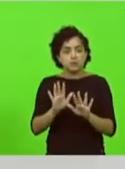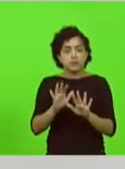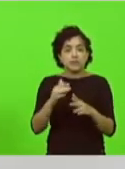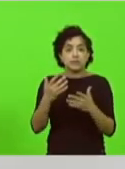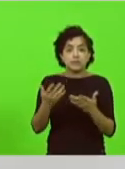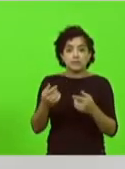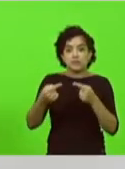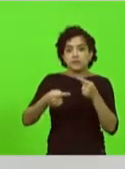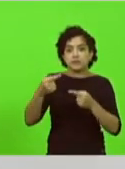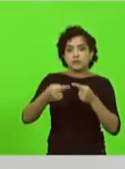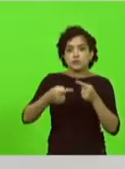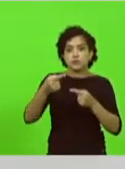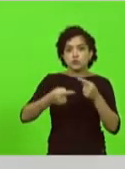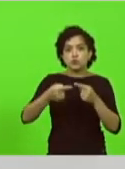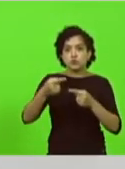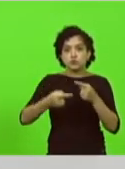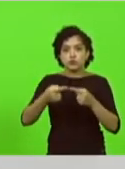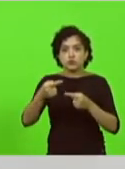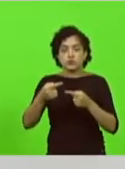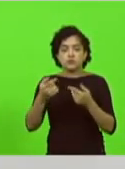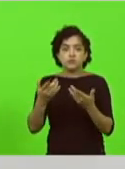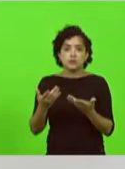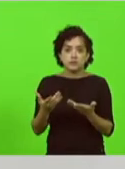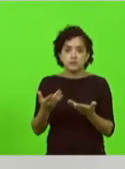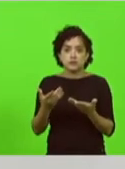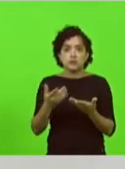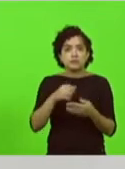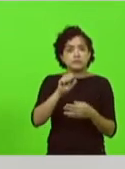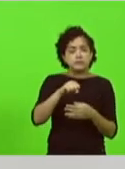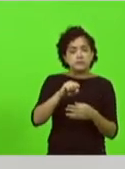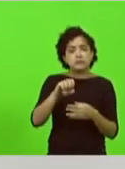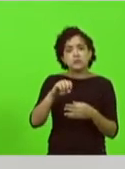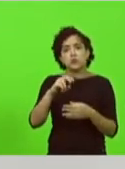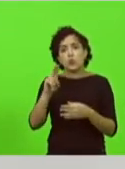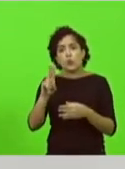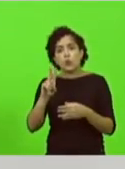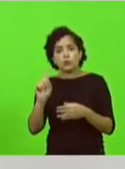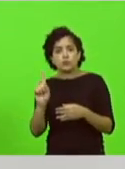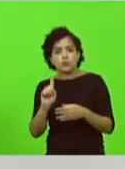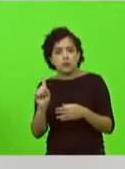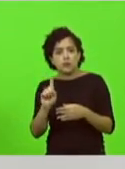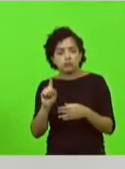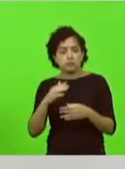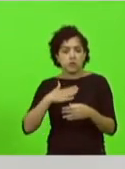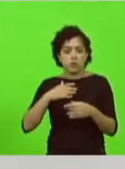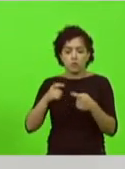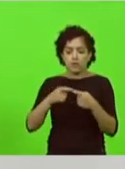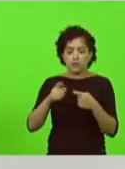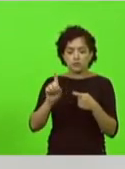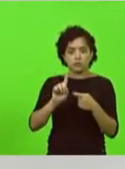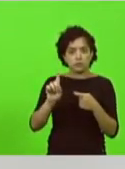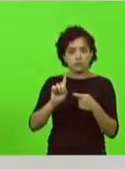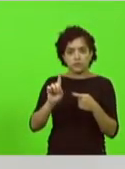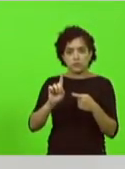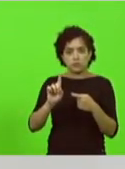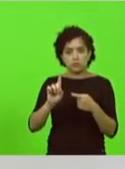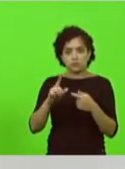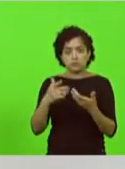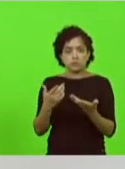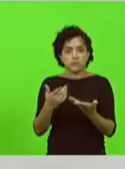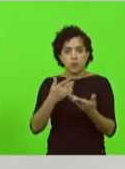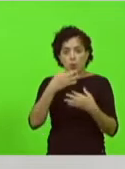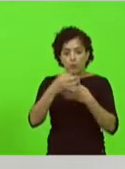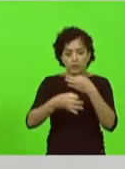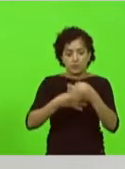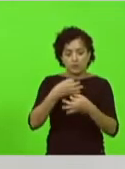discutir aqui a valia, sim ou não, né? Não sou médico para isso e nem sou pago para poder emitir opinião sobre